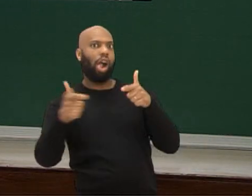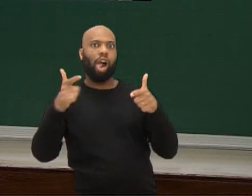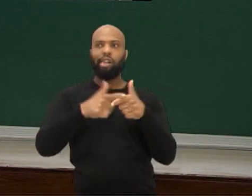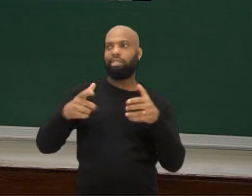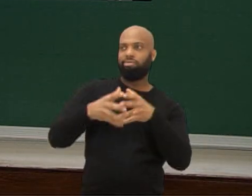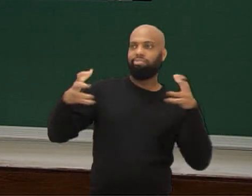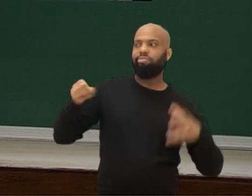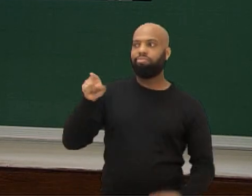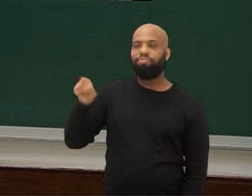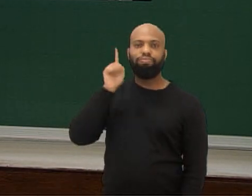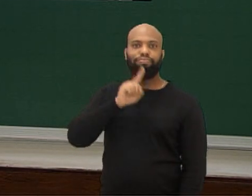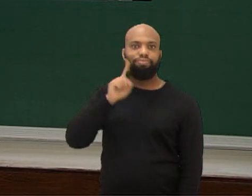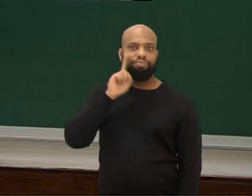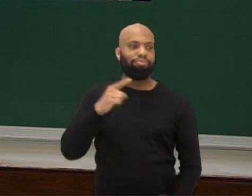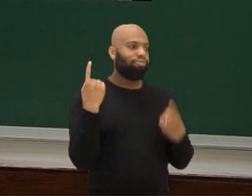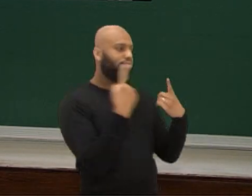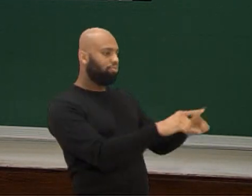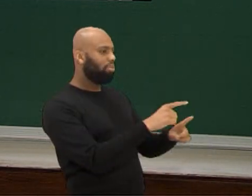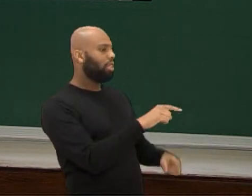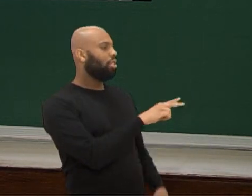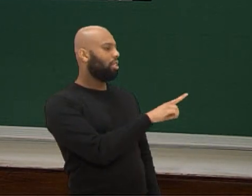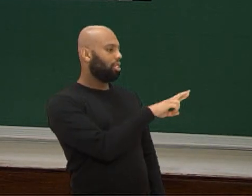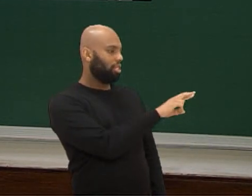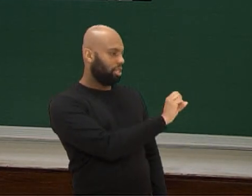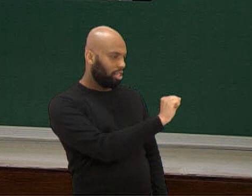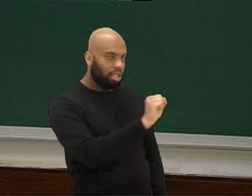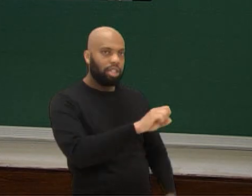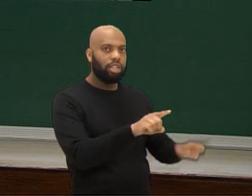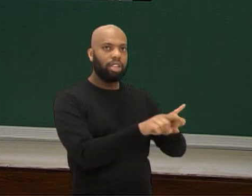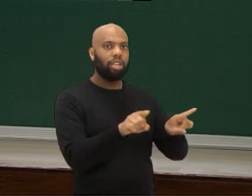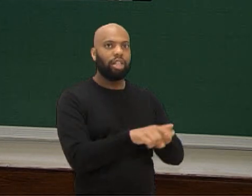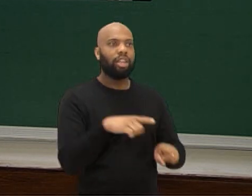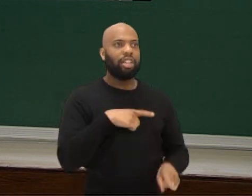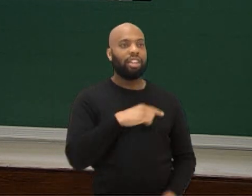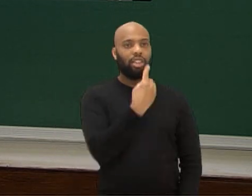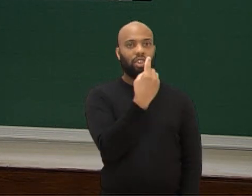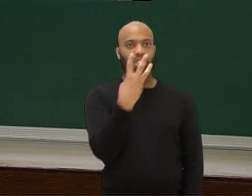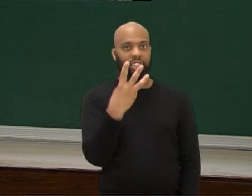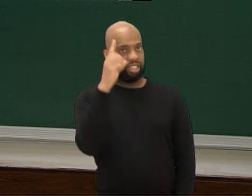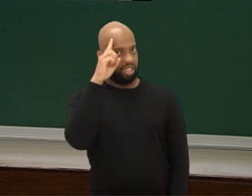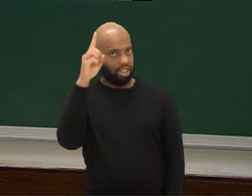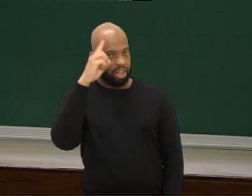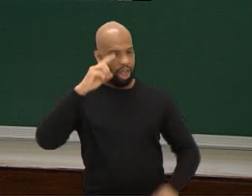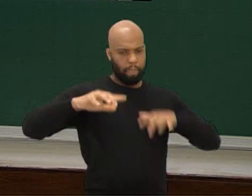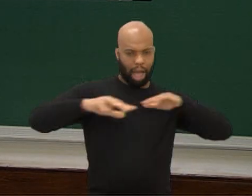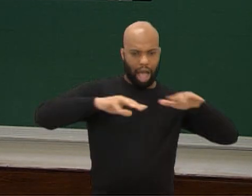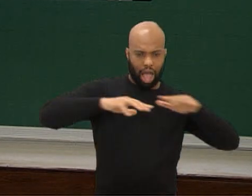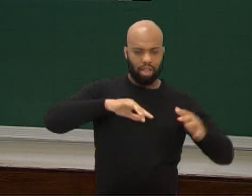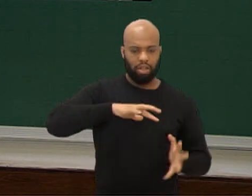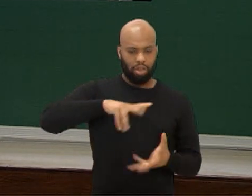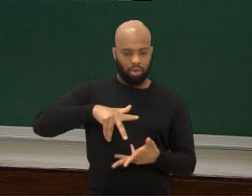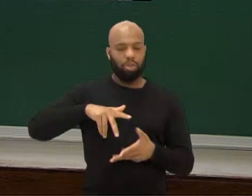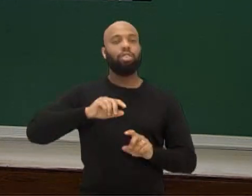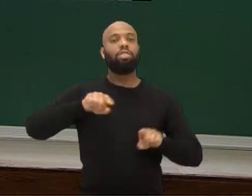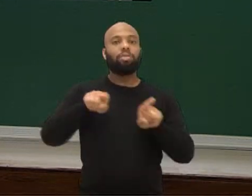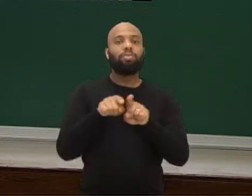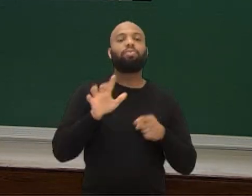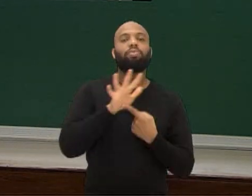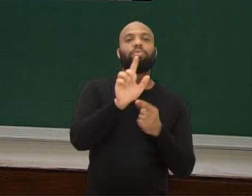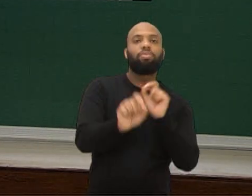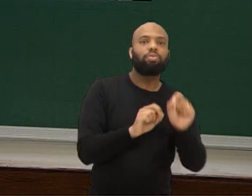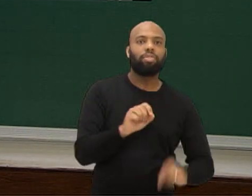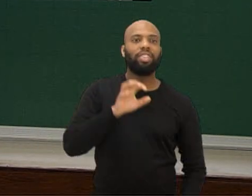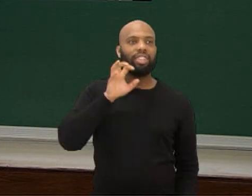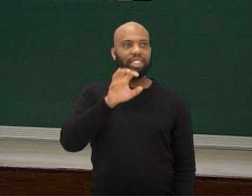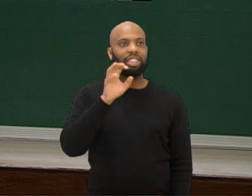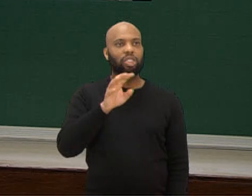os Estados Unidos e a União Soviética, que é chamada também de os 13 dias que abalaram o mundo, que vai mostrar que isso